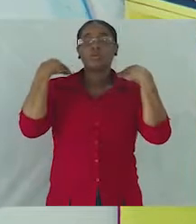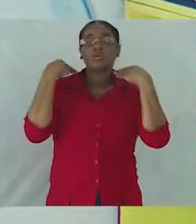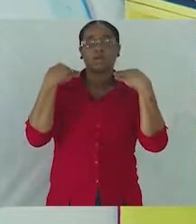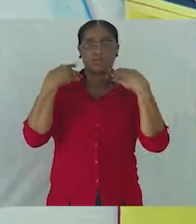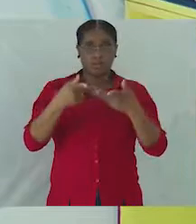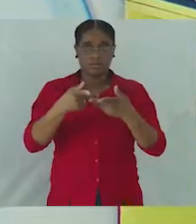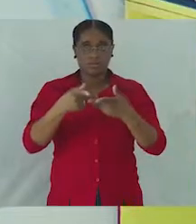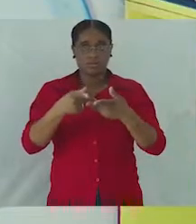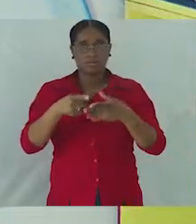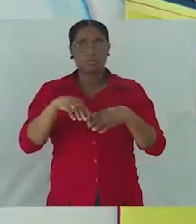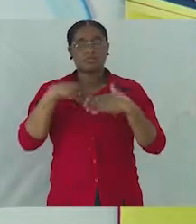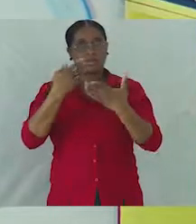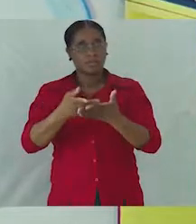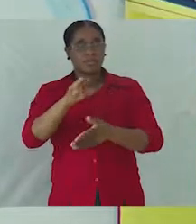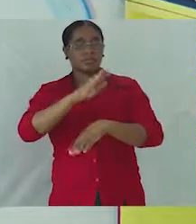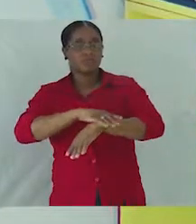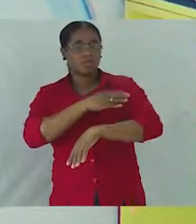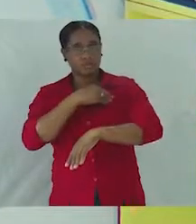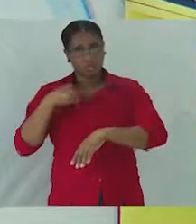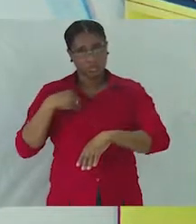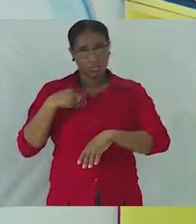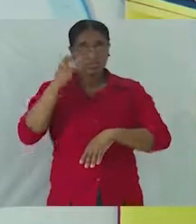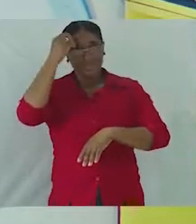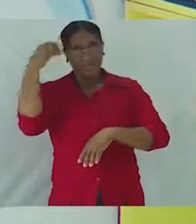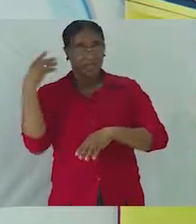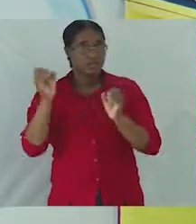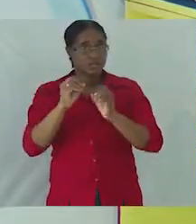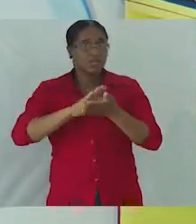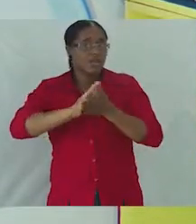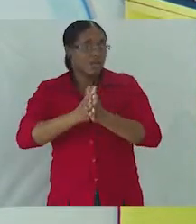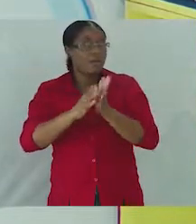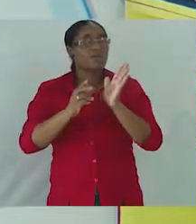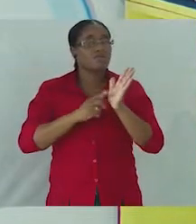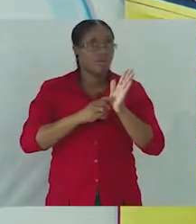orientações emanadas das autoridades. Não se esqueçam de lavar as mãos,